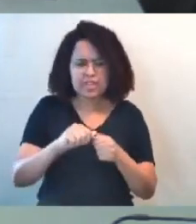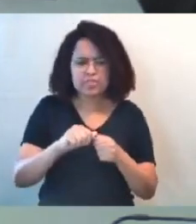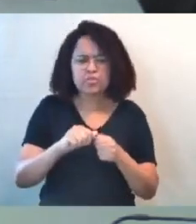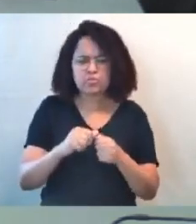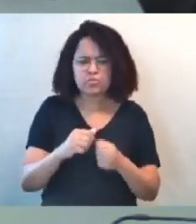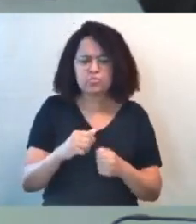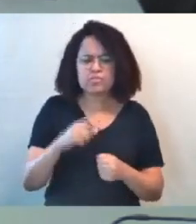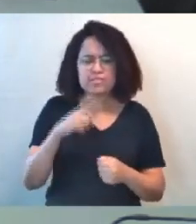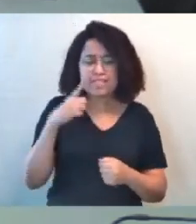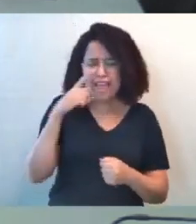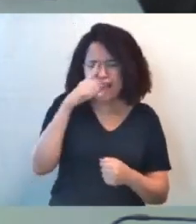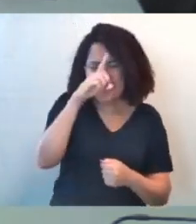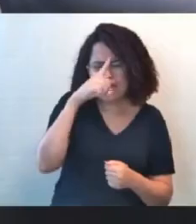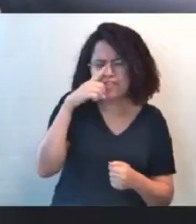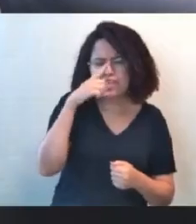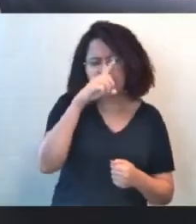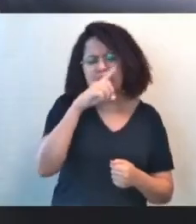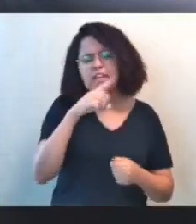estamos apresentando para o senhor.